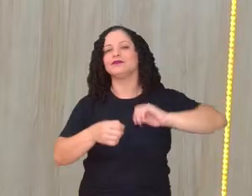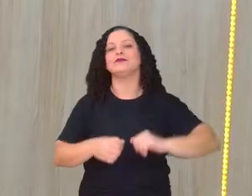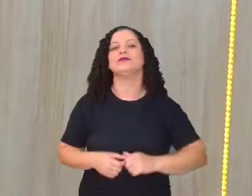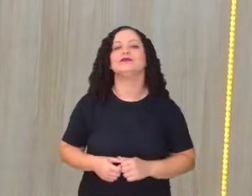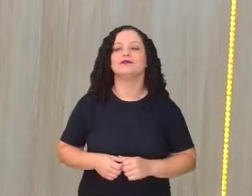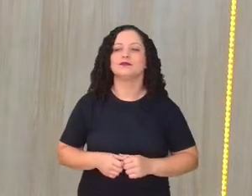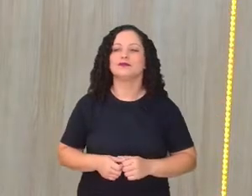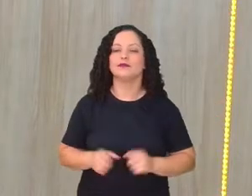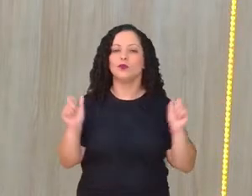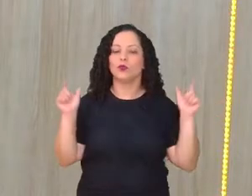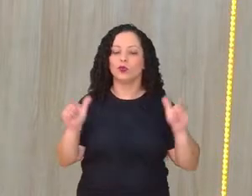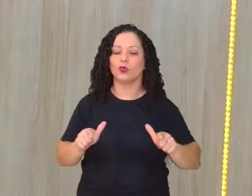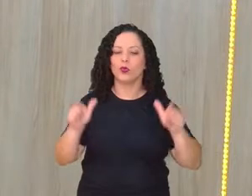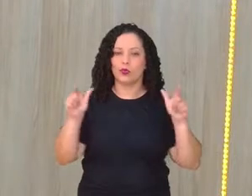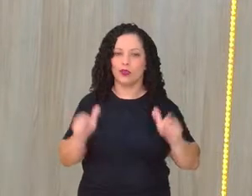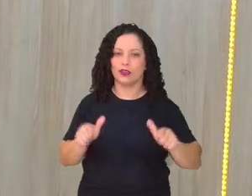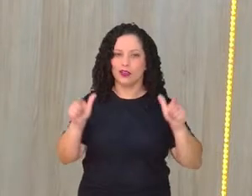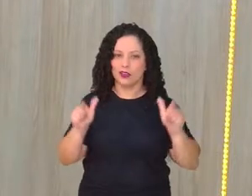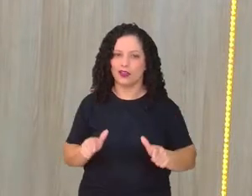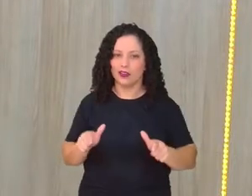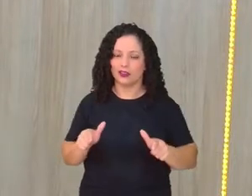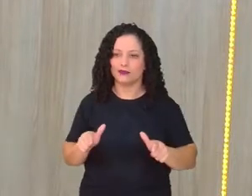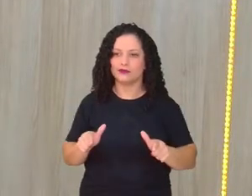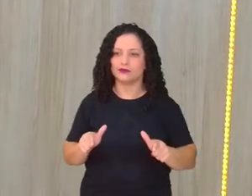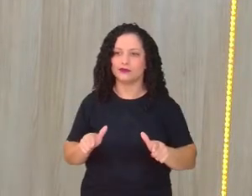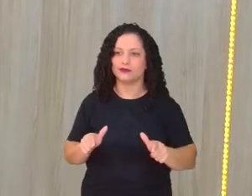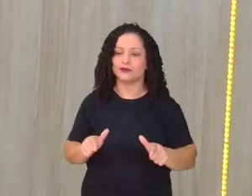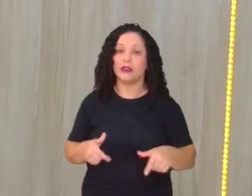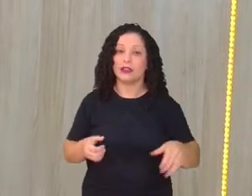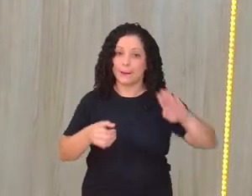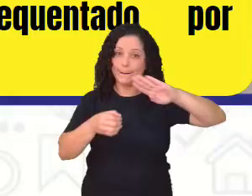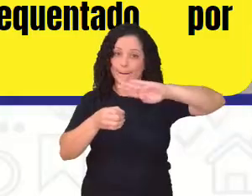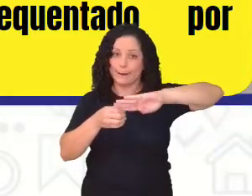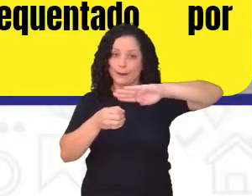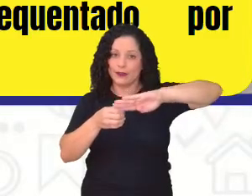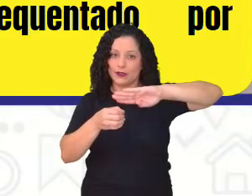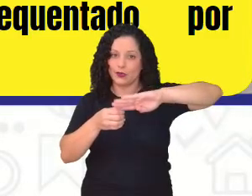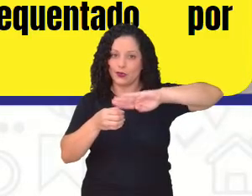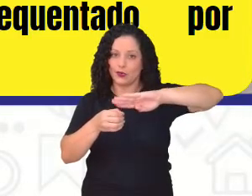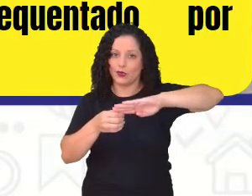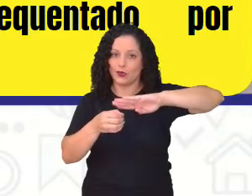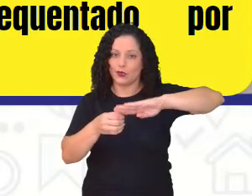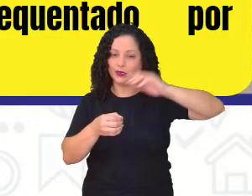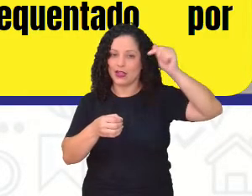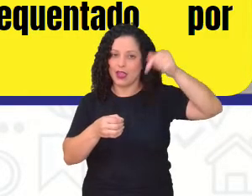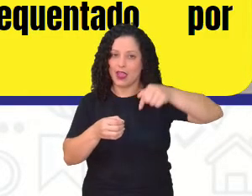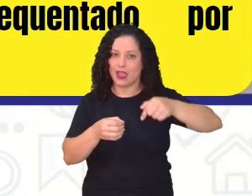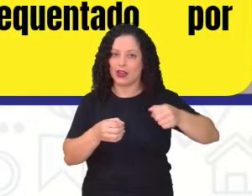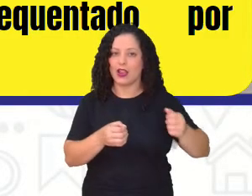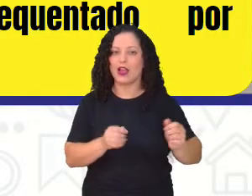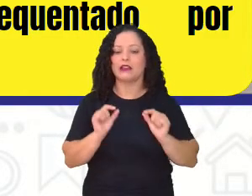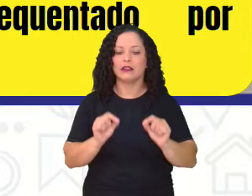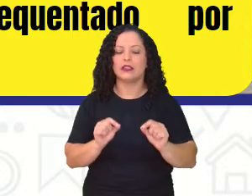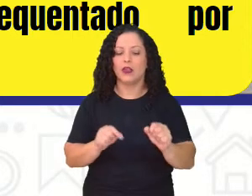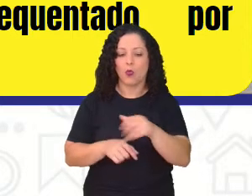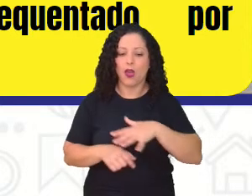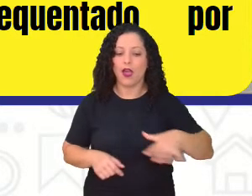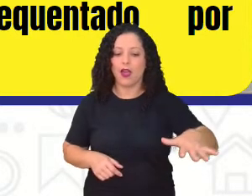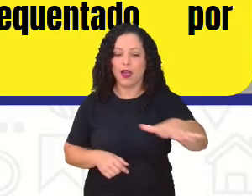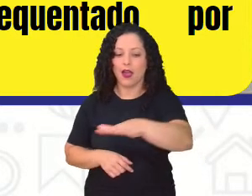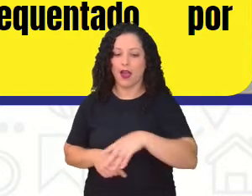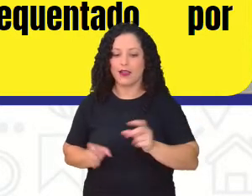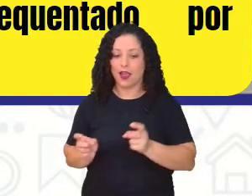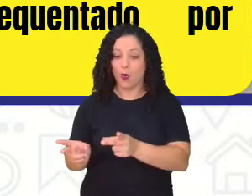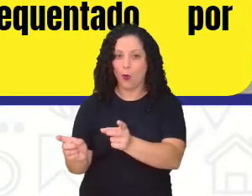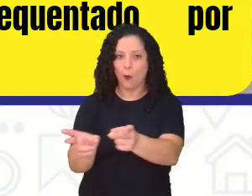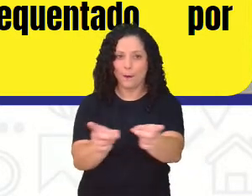a localização, né, de Babilônia, né, estava em uma rota privilegiada de comércio que fez